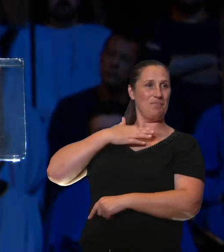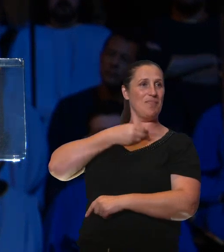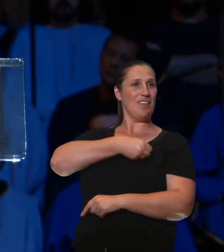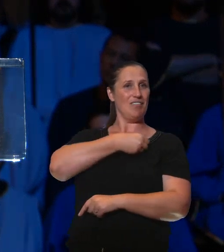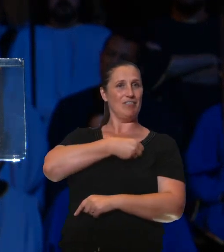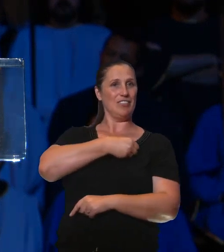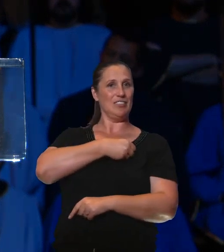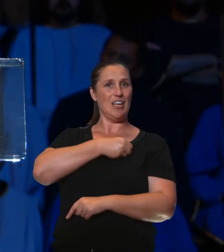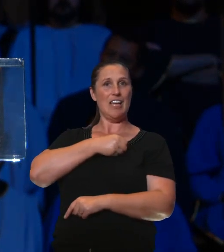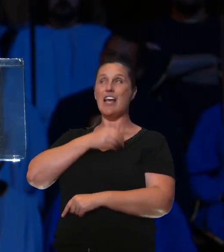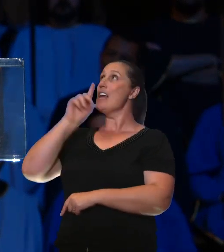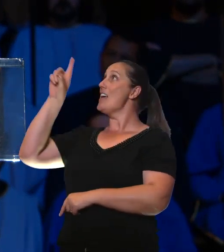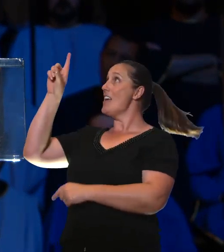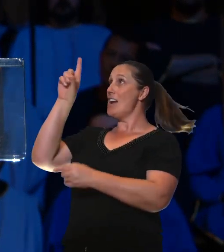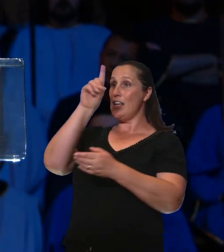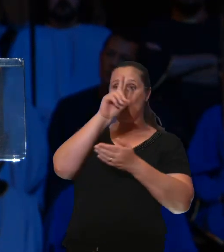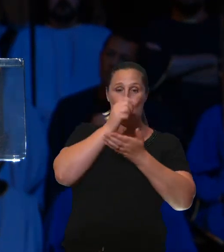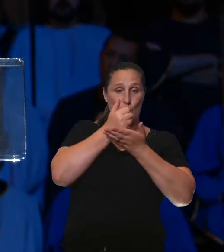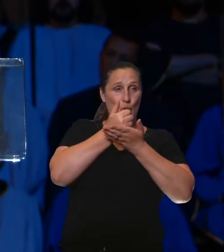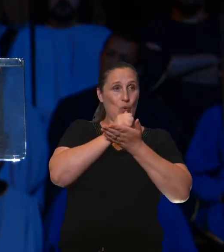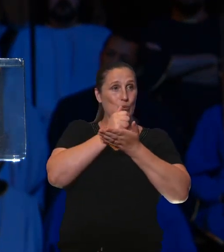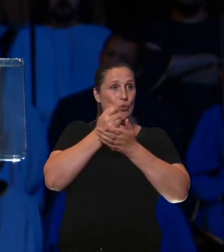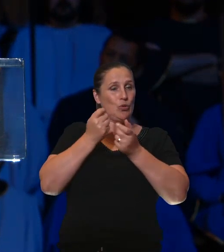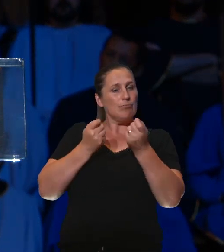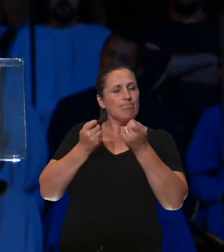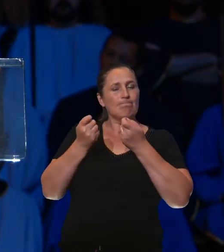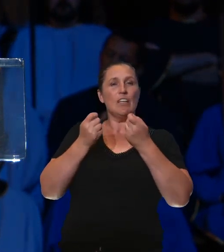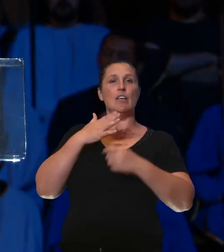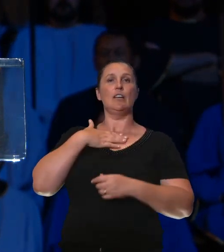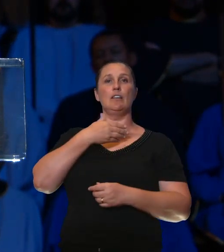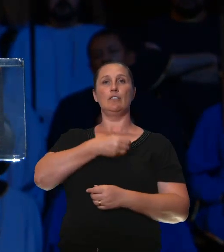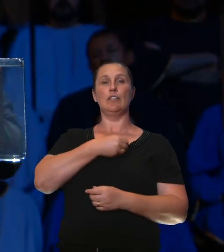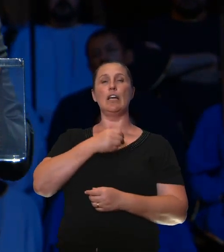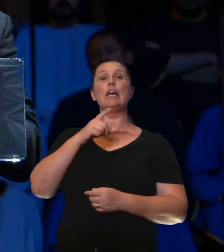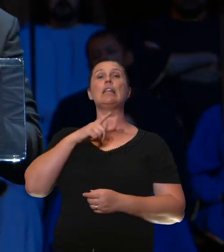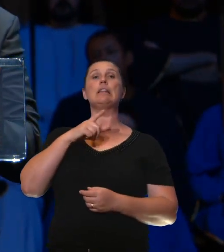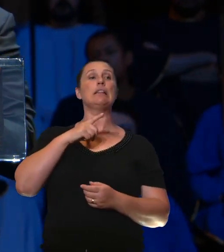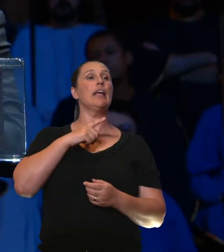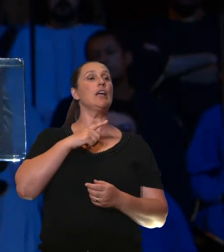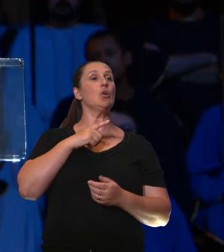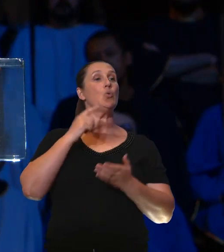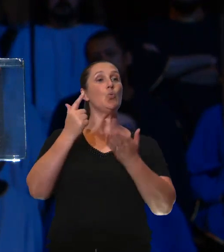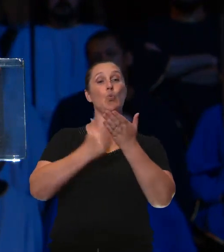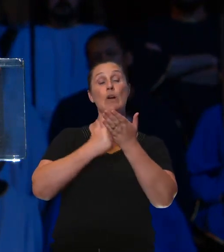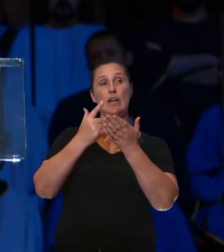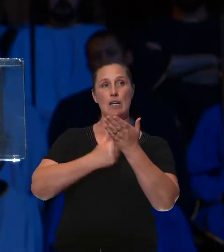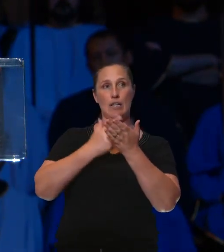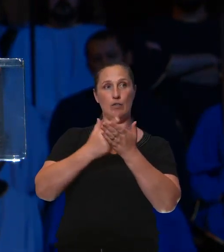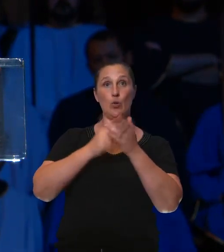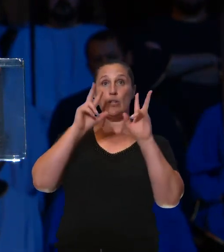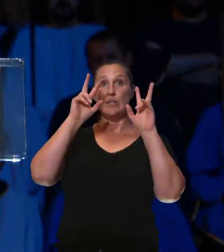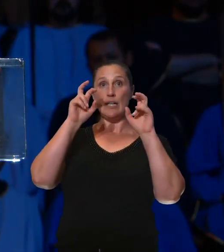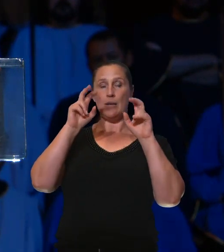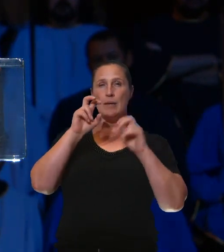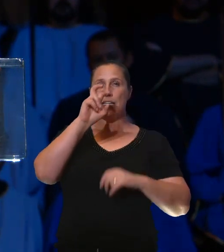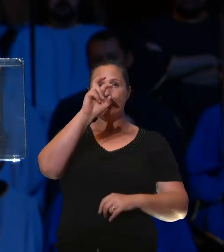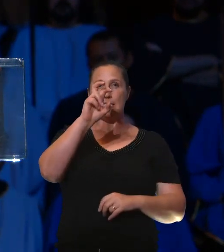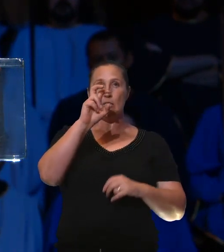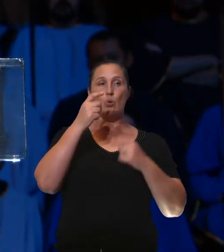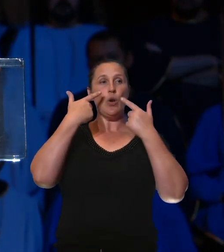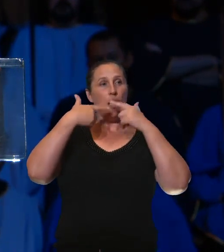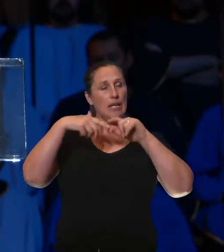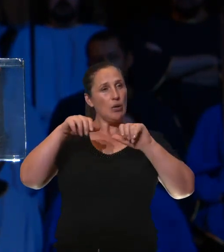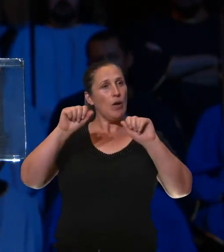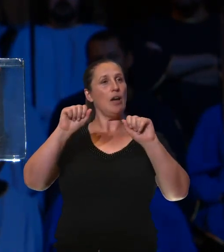vida. Existe um livro muito conhecido no nosso meio, As 5 Linguagens do Amor. E